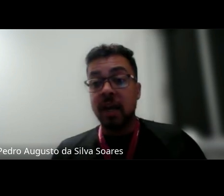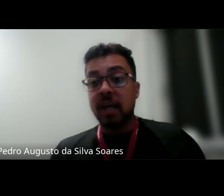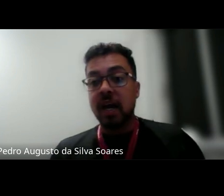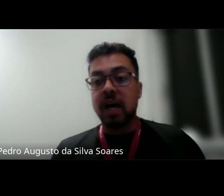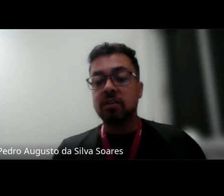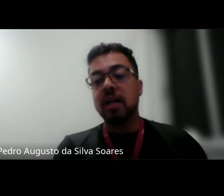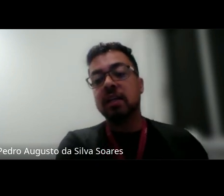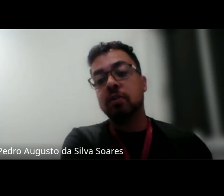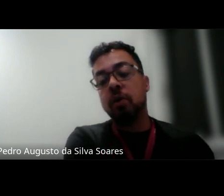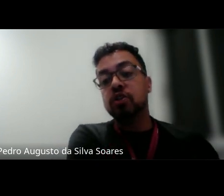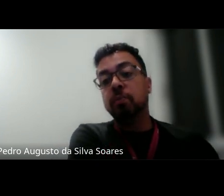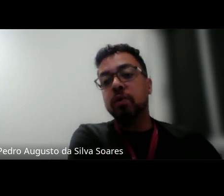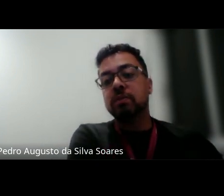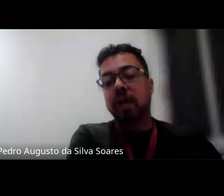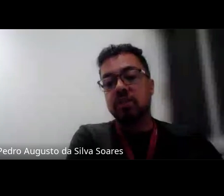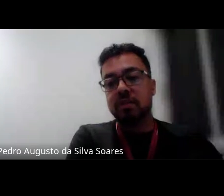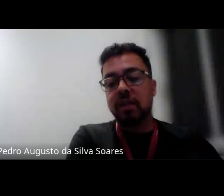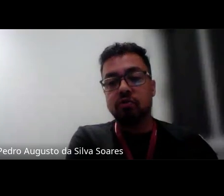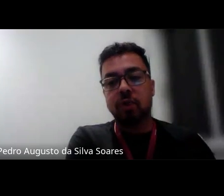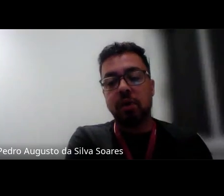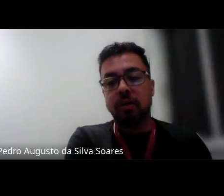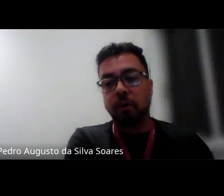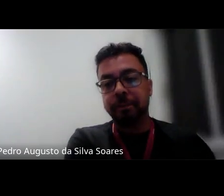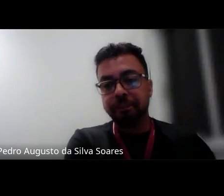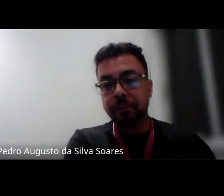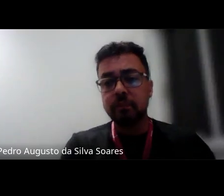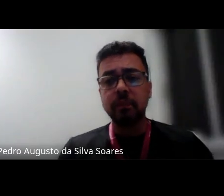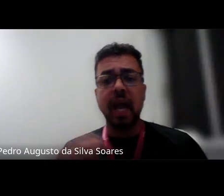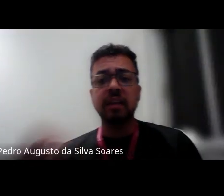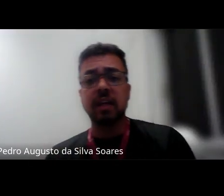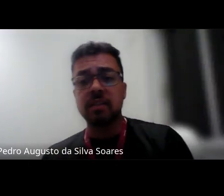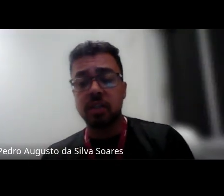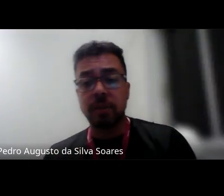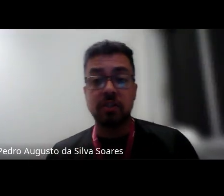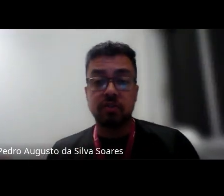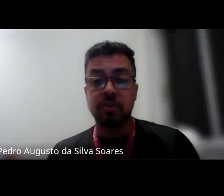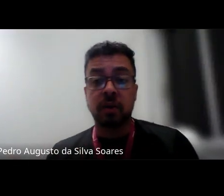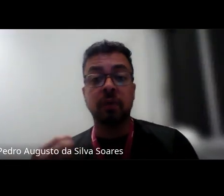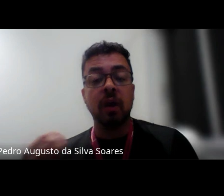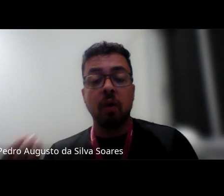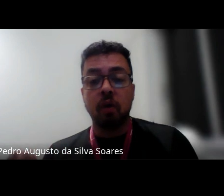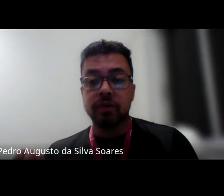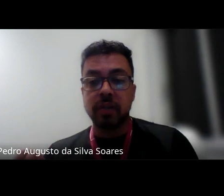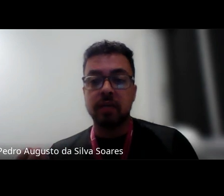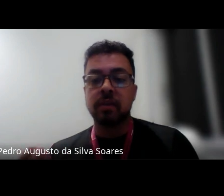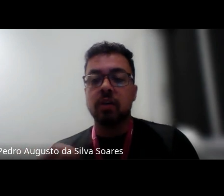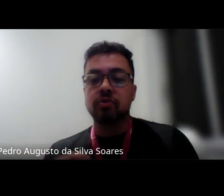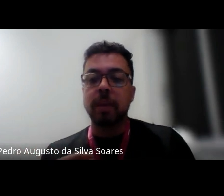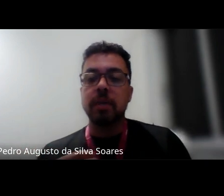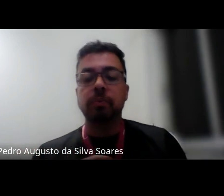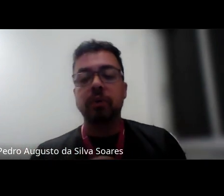32, que era relacionada às normas de boas práticas dentro de um laboratório. É interessante abrir essa discussão com